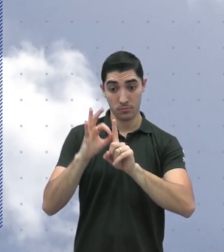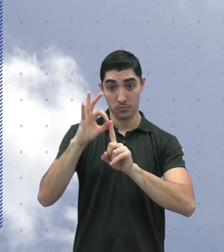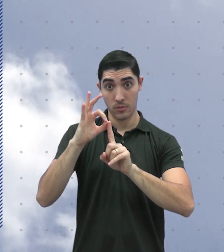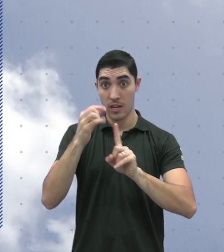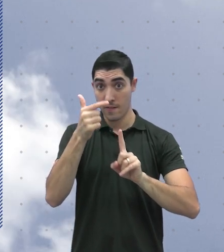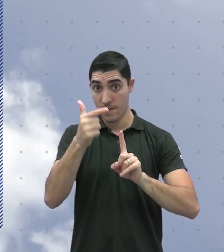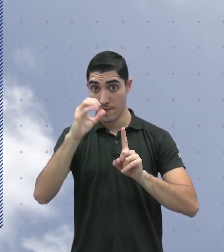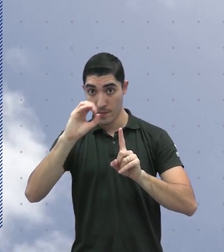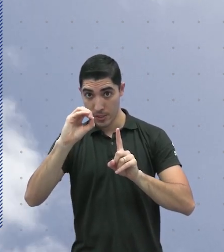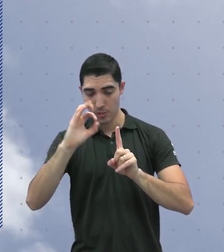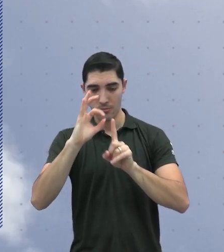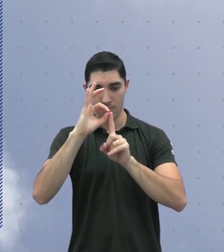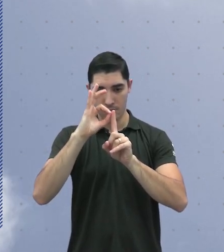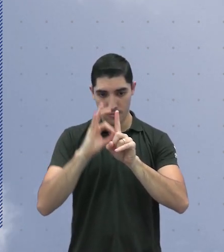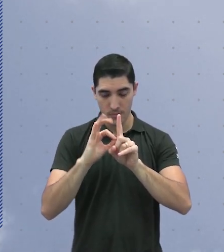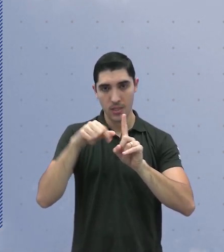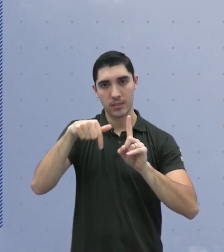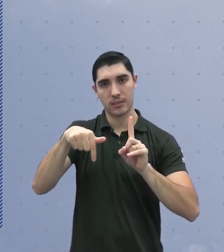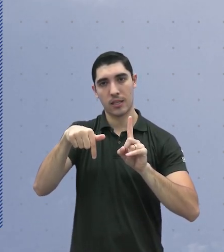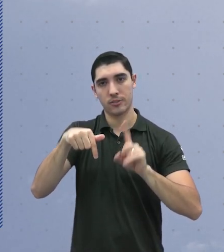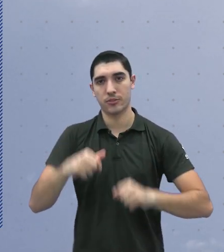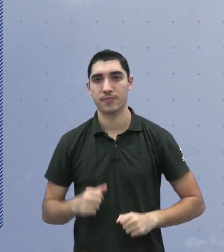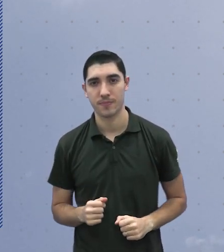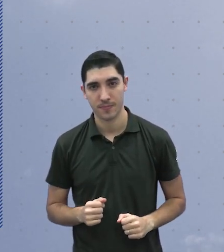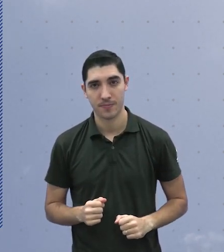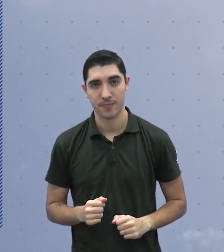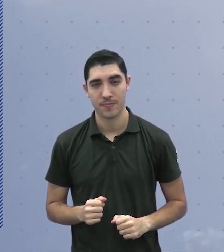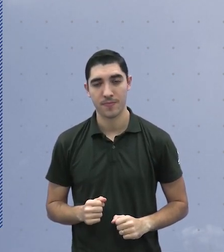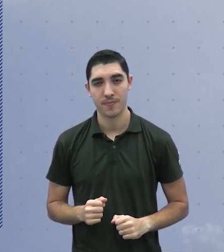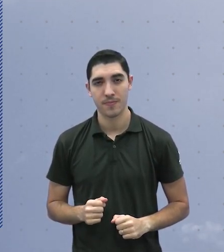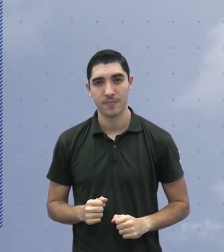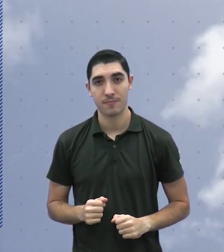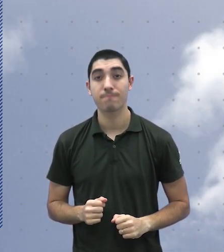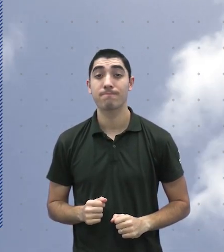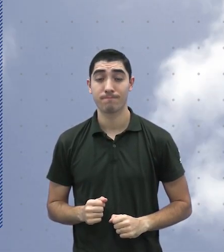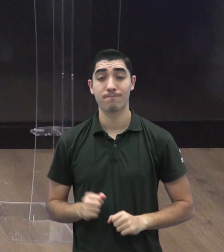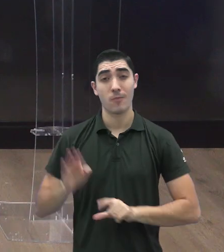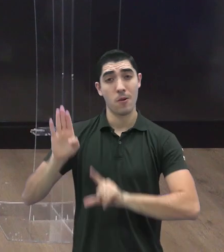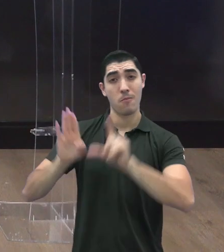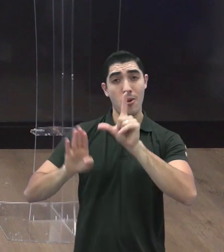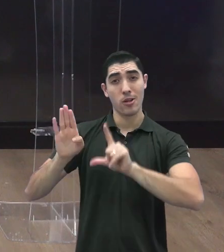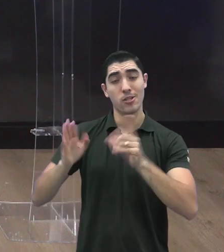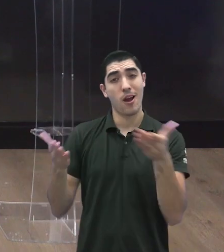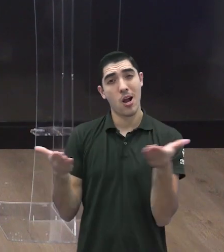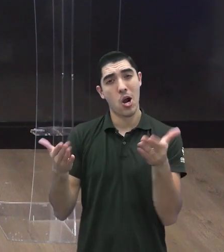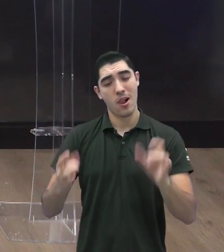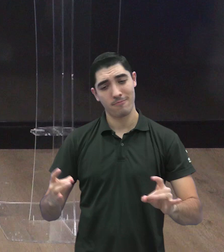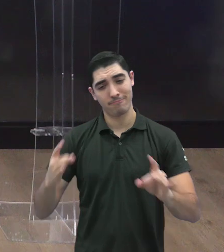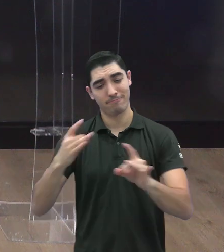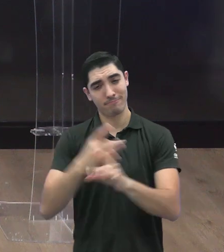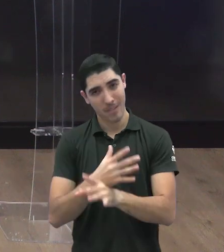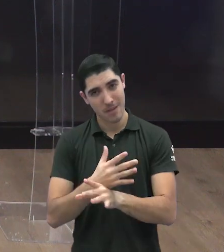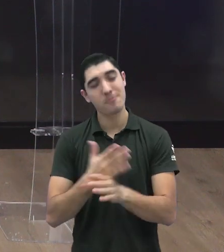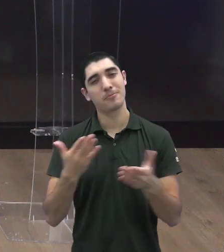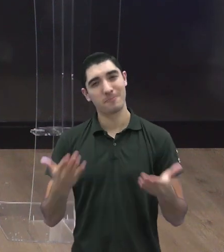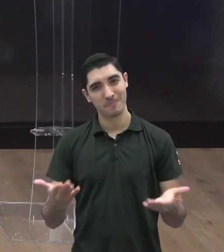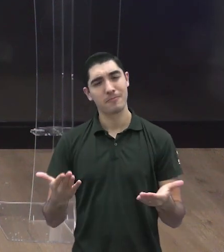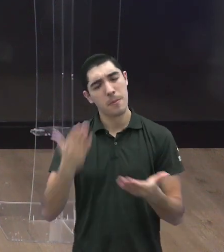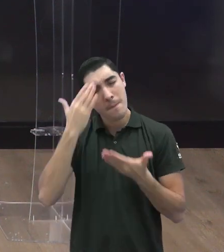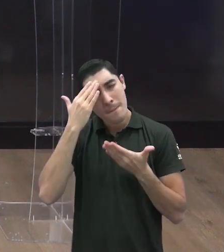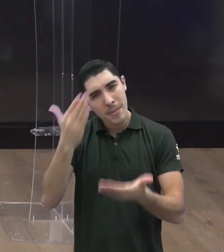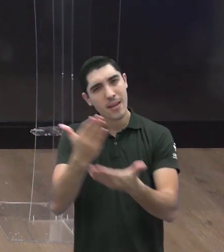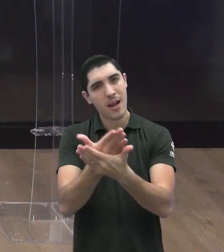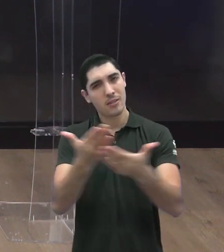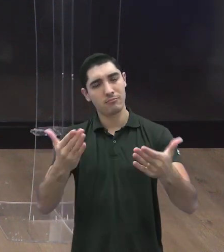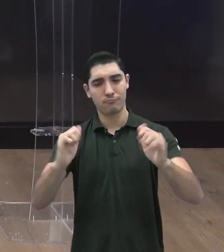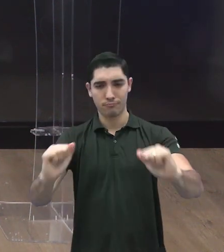A máxima prevista é de 20 graus, com mínima de 7 graus. O Boletim Legislativo desta quinta-feira fica